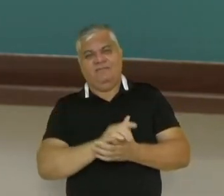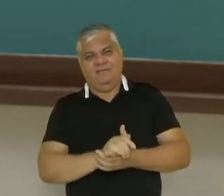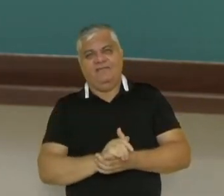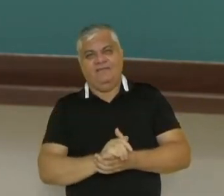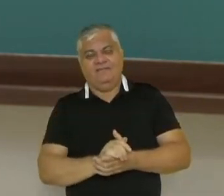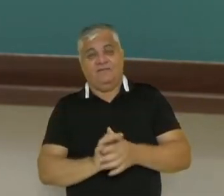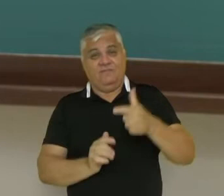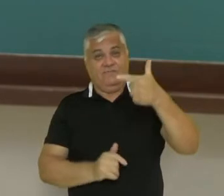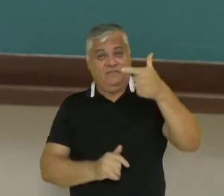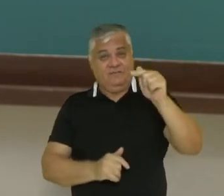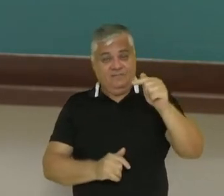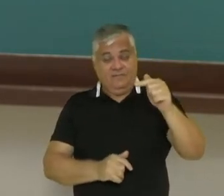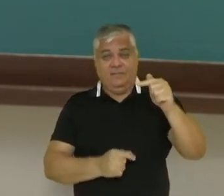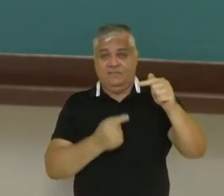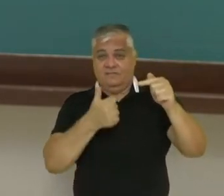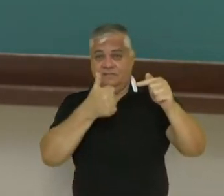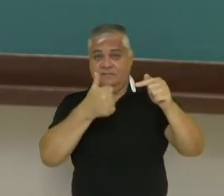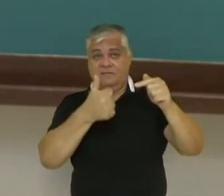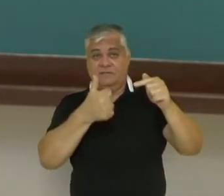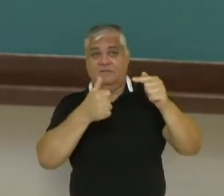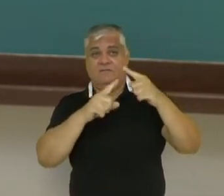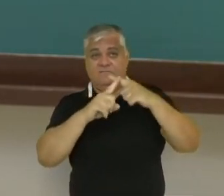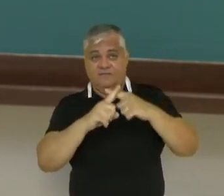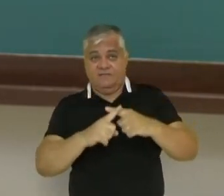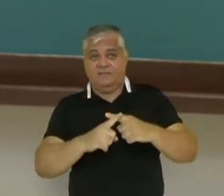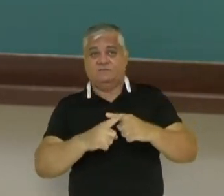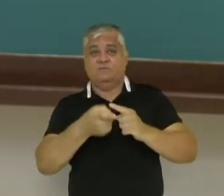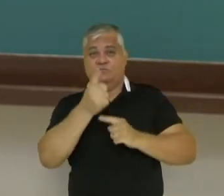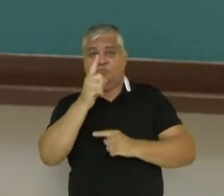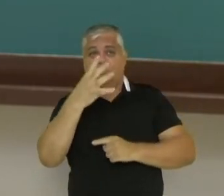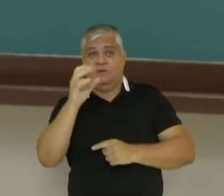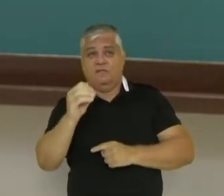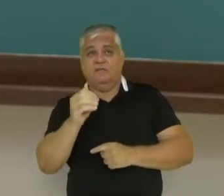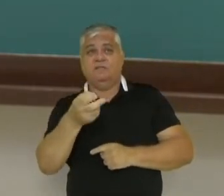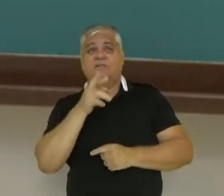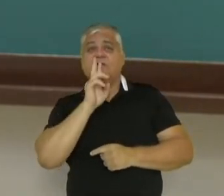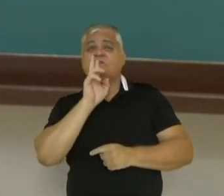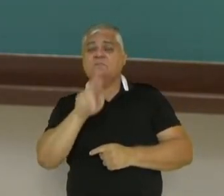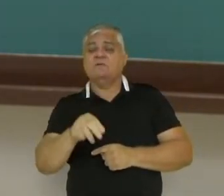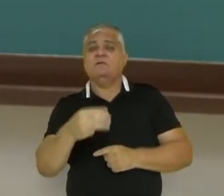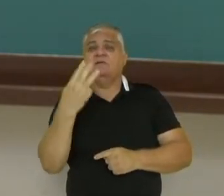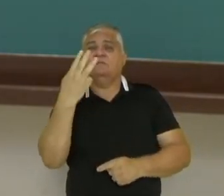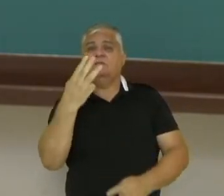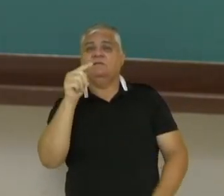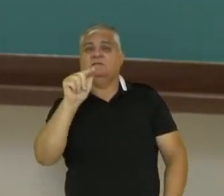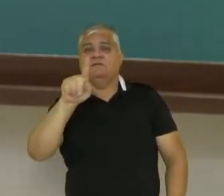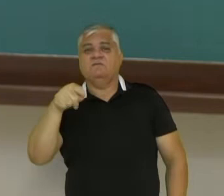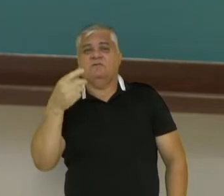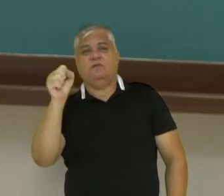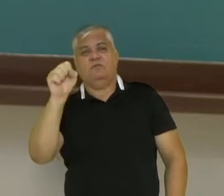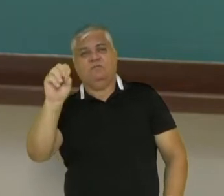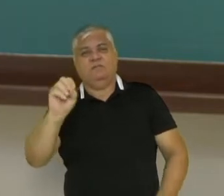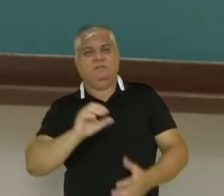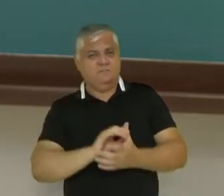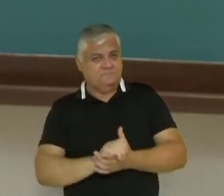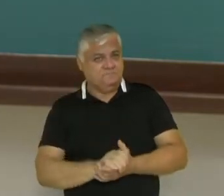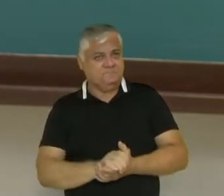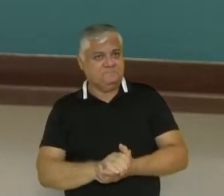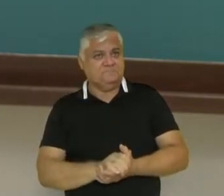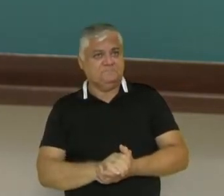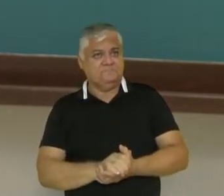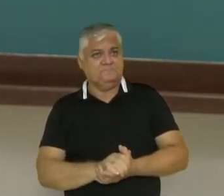27% de 140, eu pego o 1%, multiplico por 27, 37,80